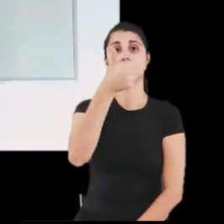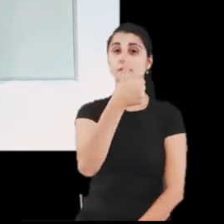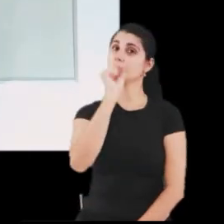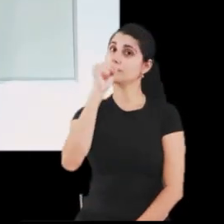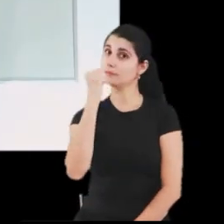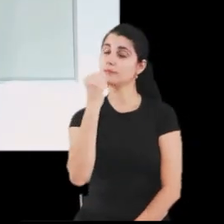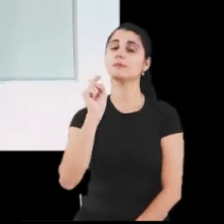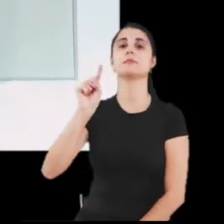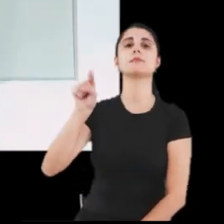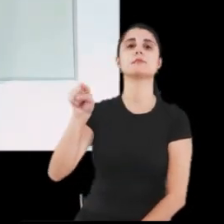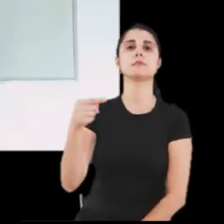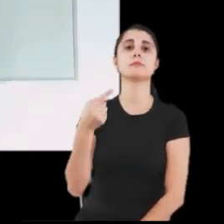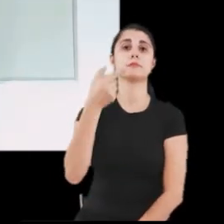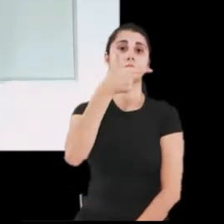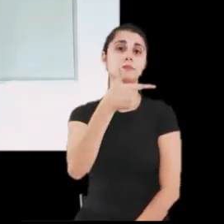18,